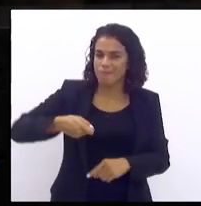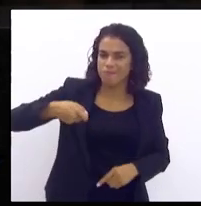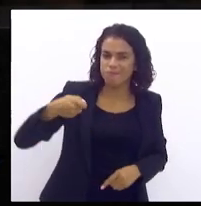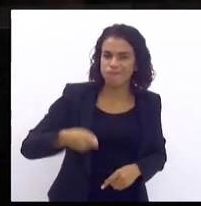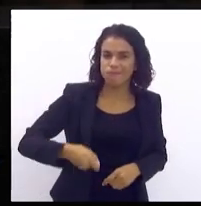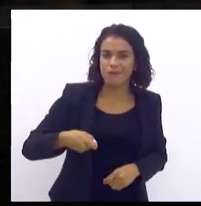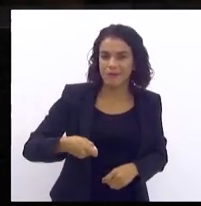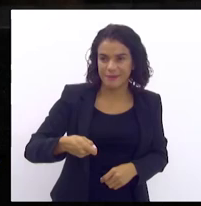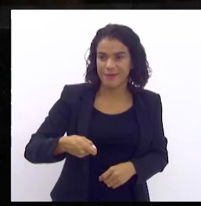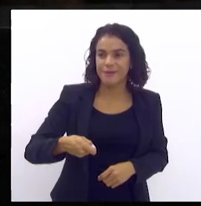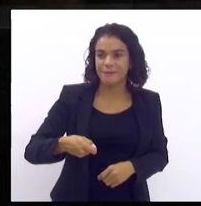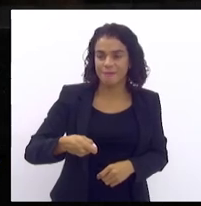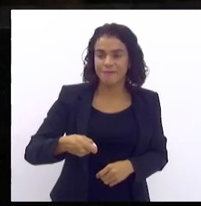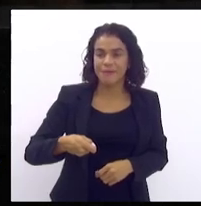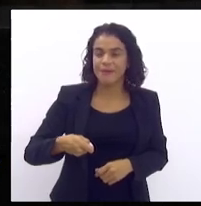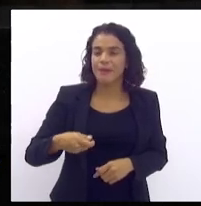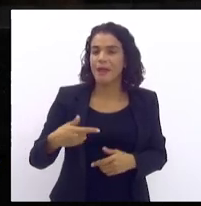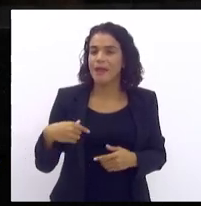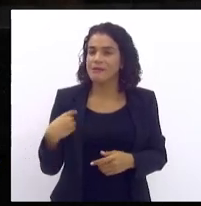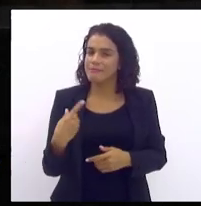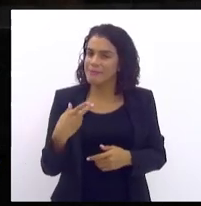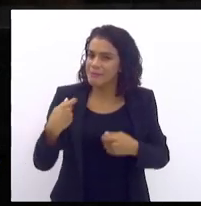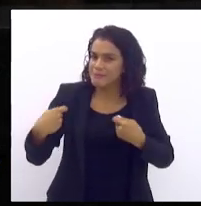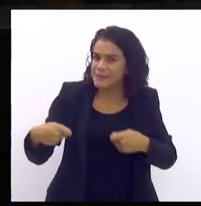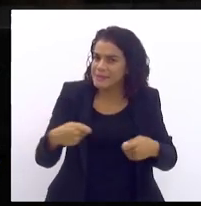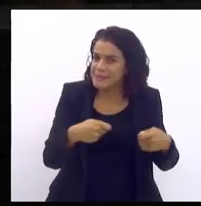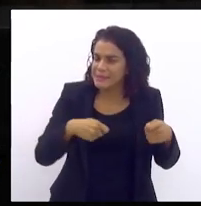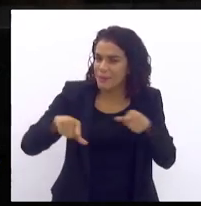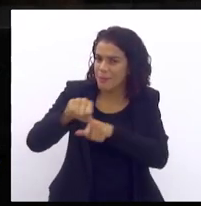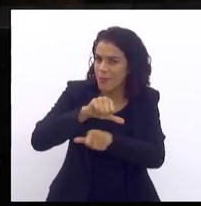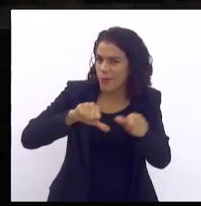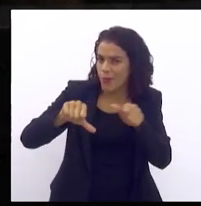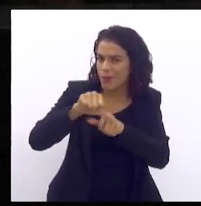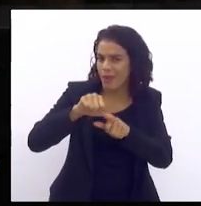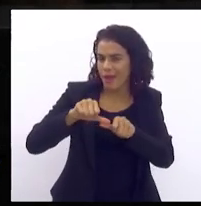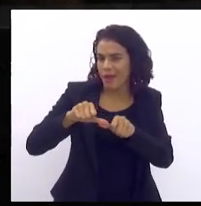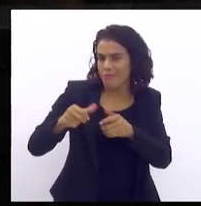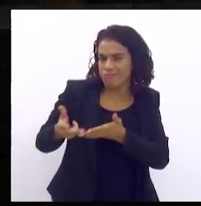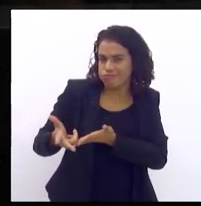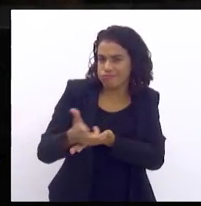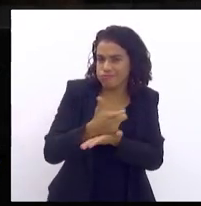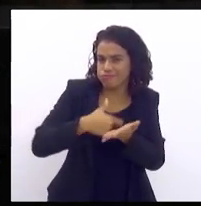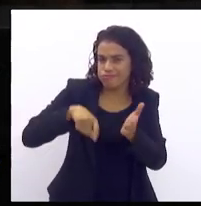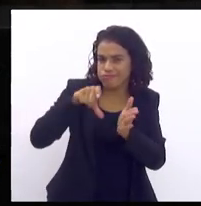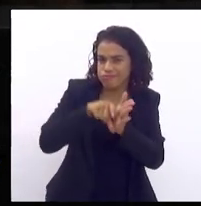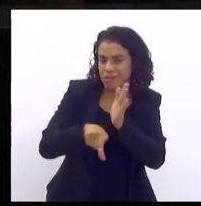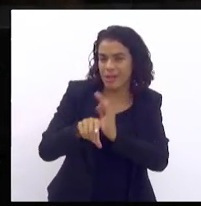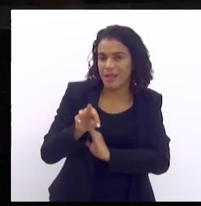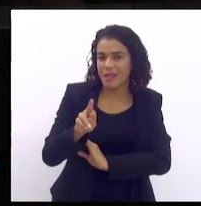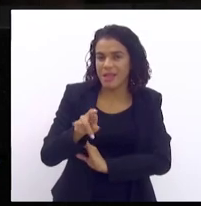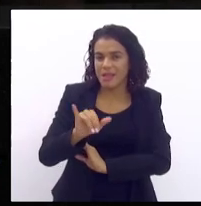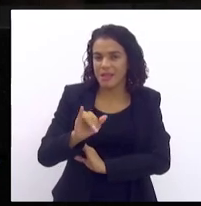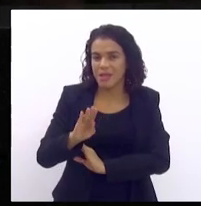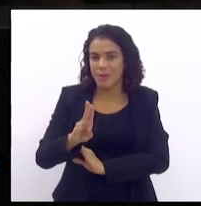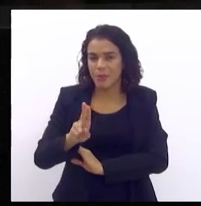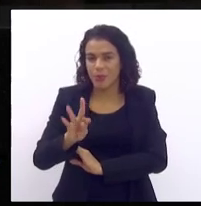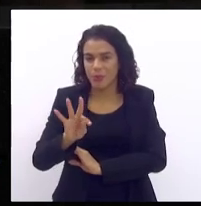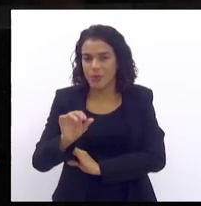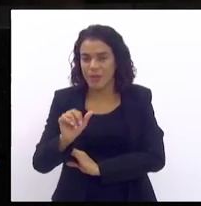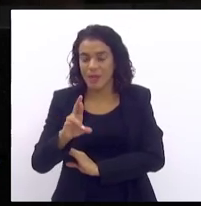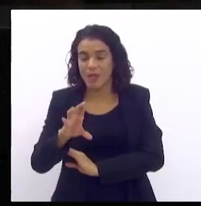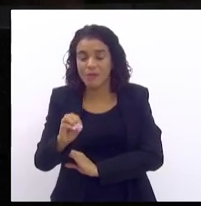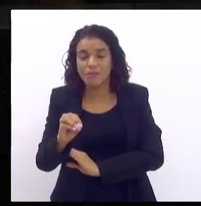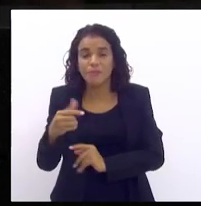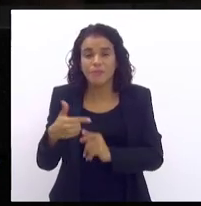firmemente da necessidade dessa reforma tributária? Porque o sistema tributário brasileiro,